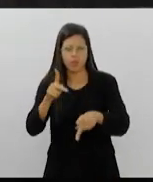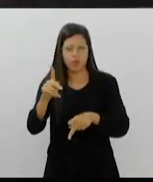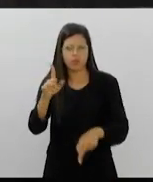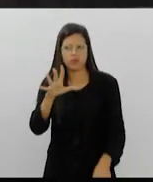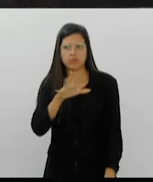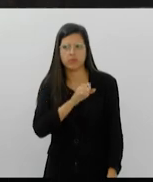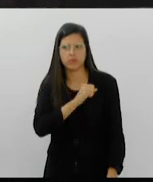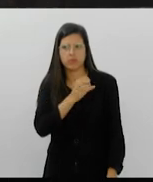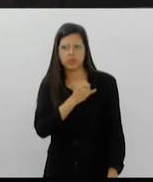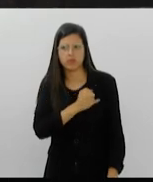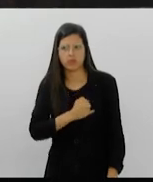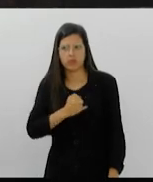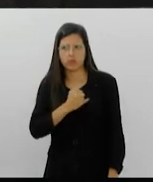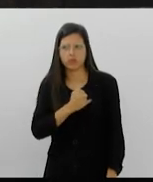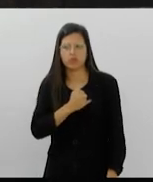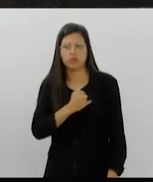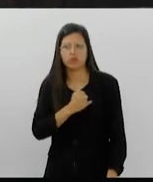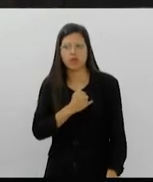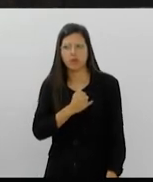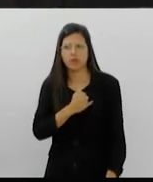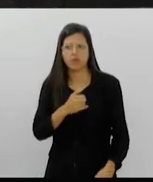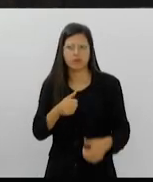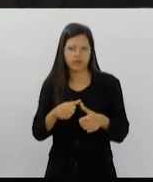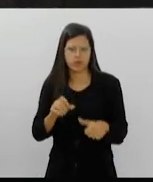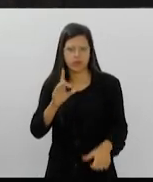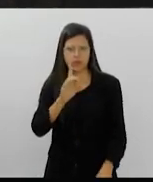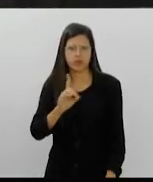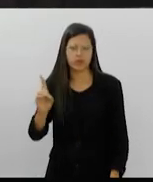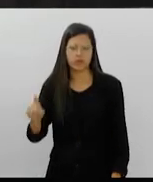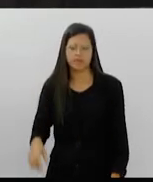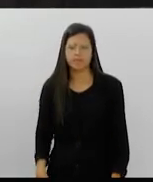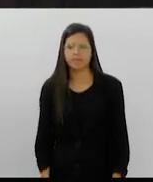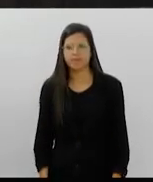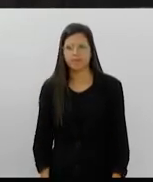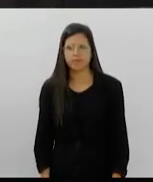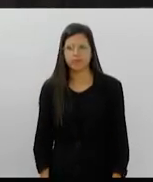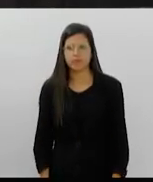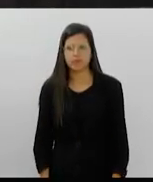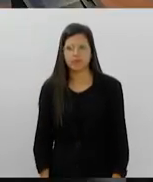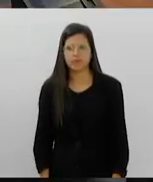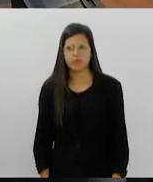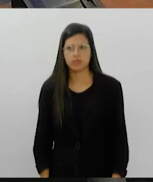cidade de São João de Meriti. Fiquem todos com Nosso Senhor Jesus.